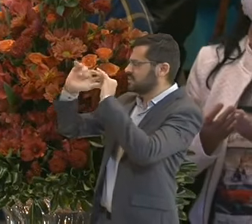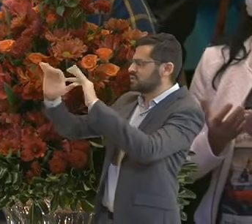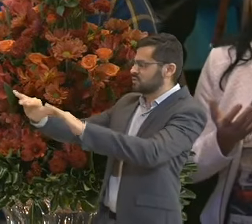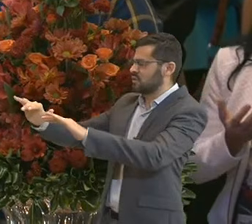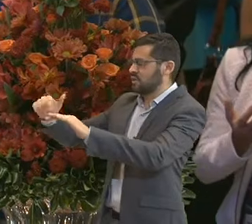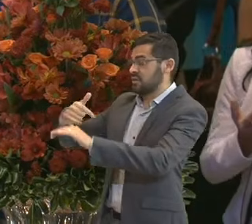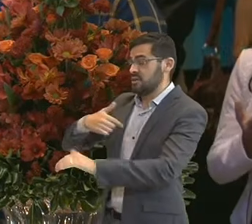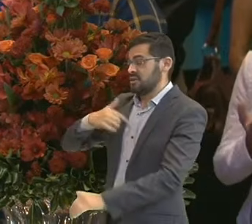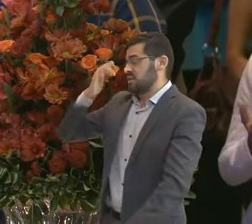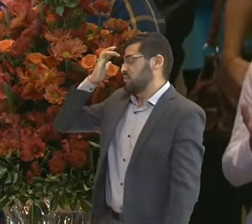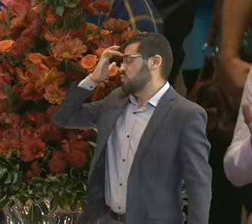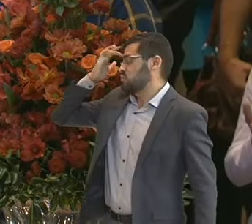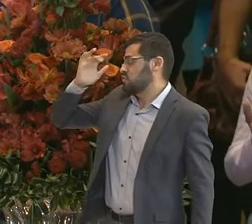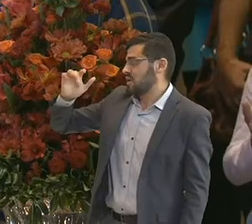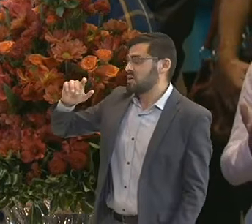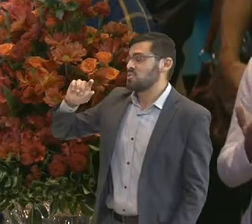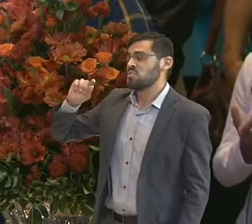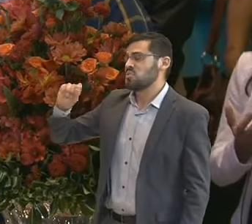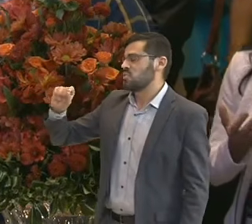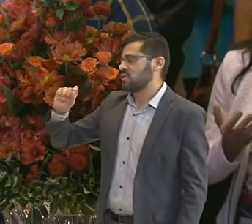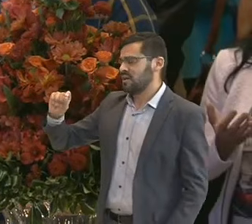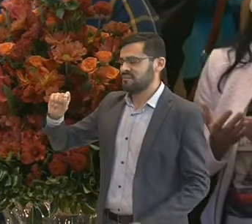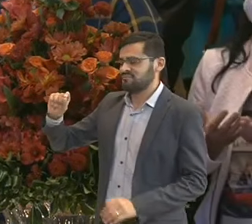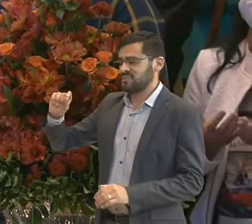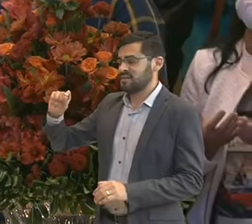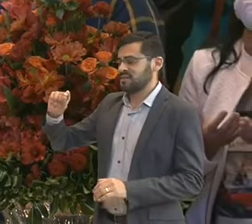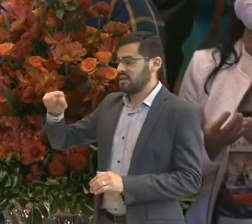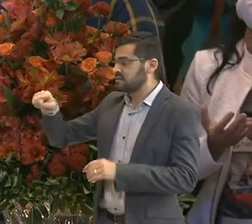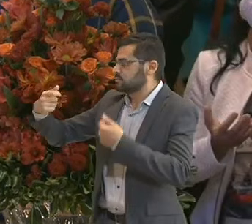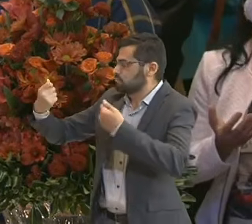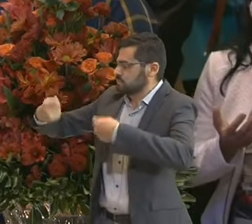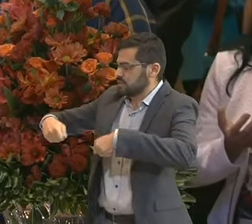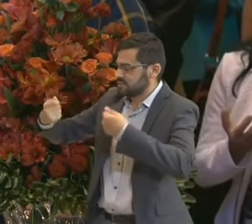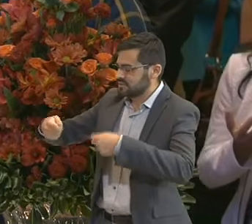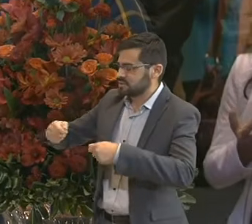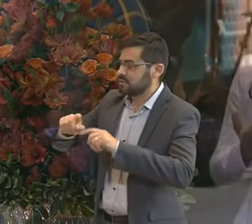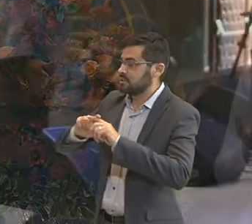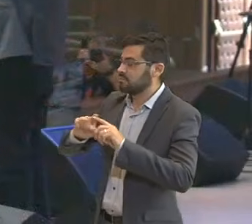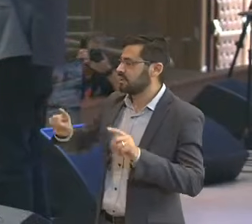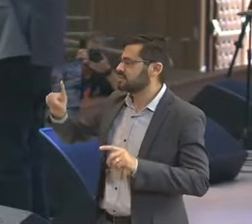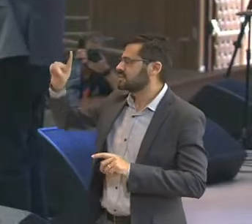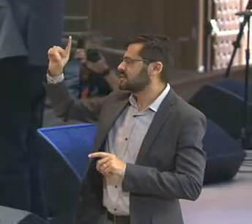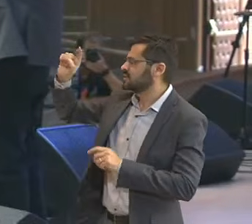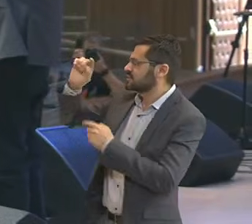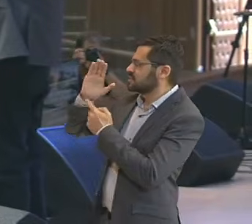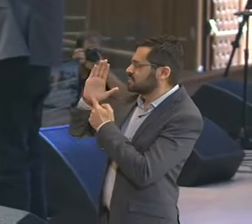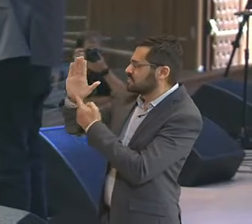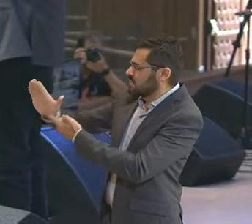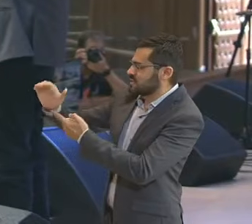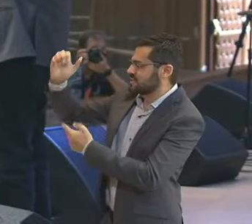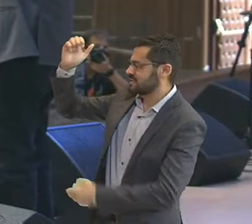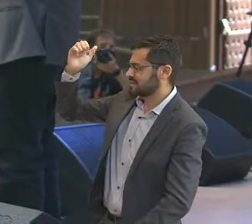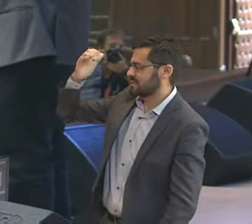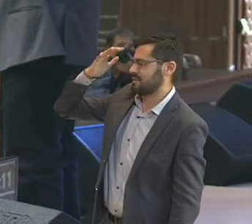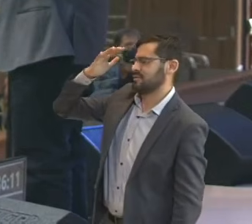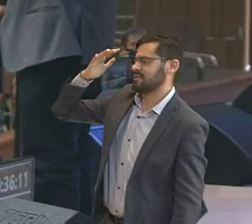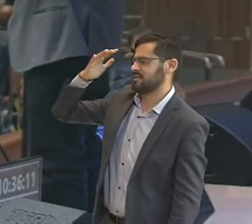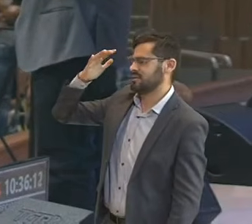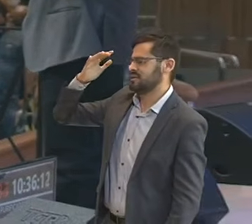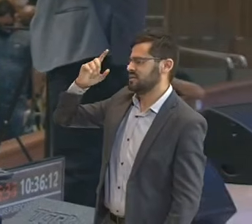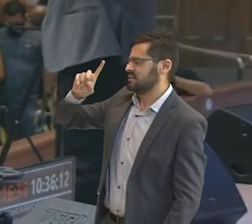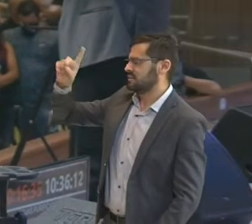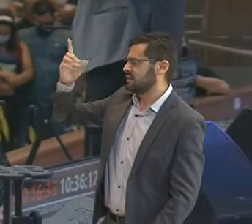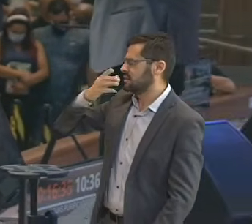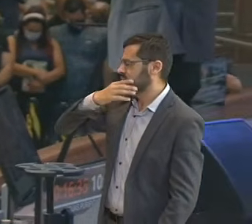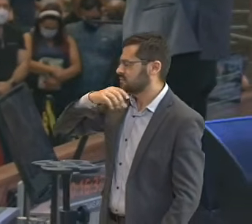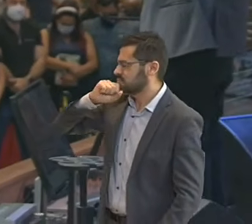Eu não sei, Senhor, qual é a dimensão dessa bênção, mas que o Senhor revele graça agora. Ó Pai,